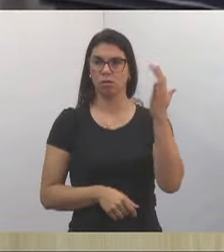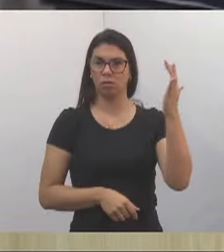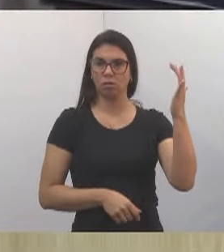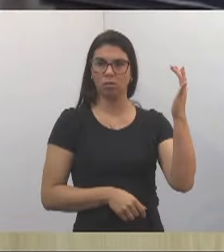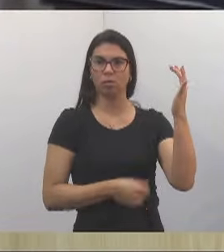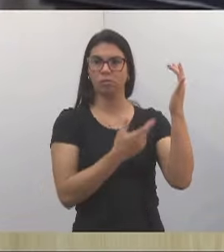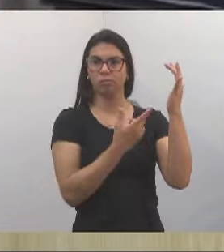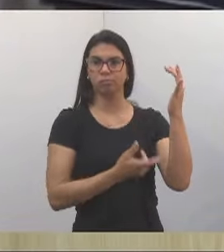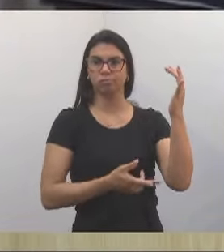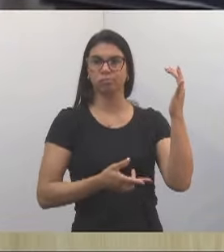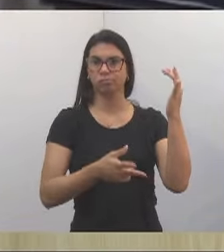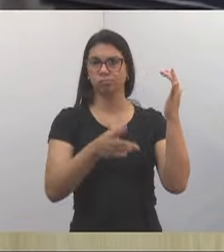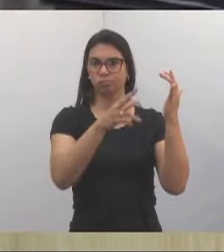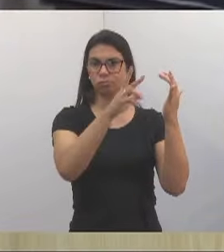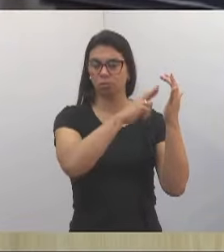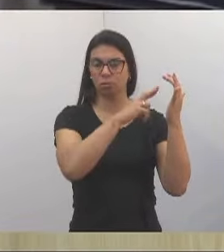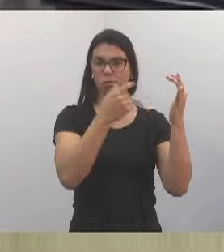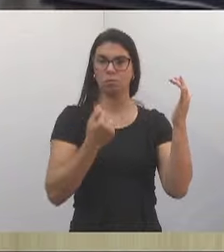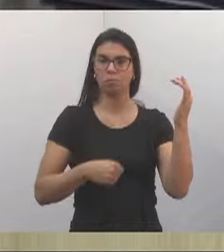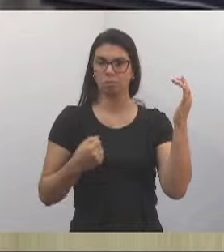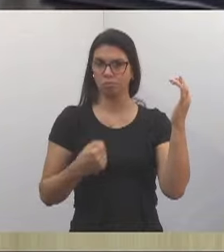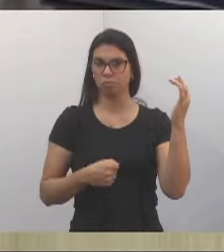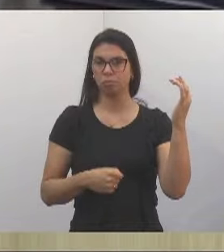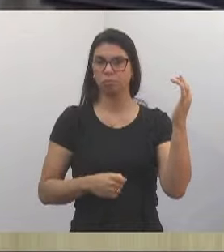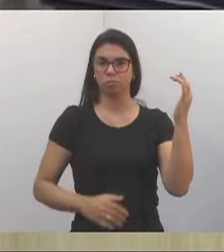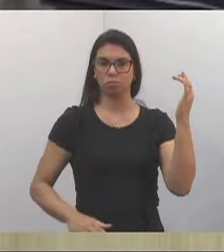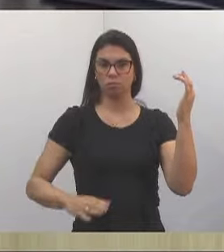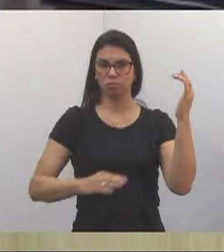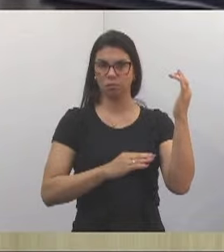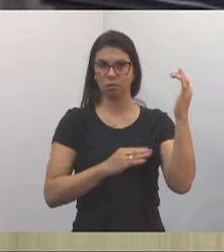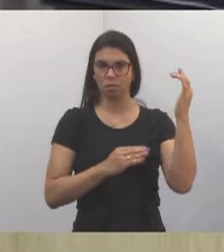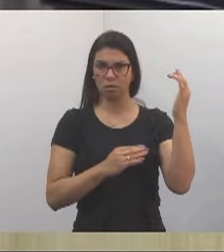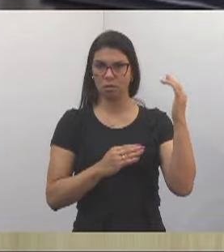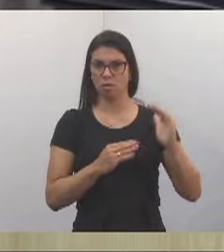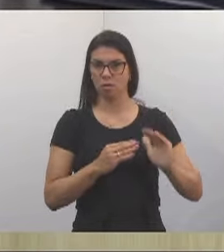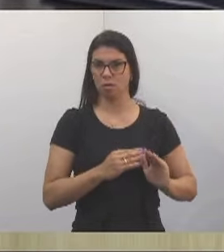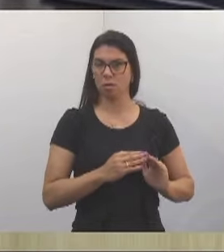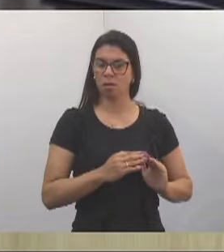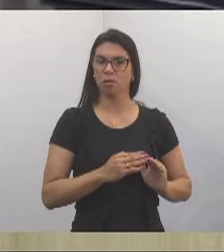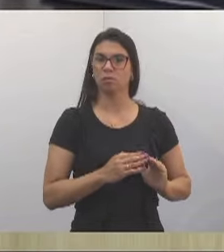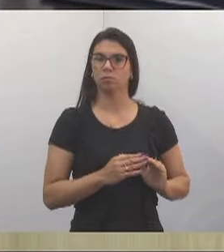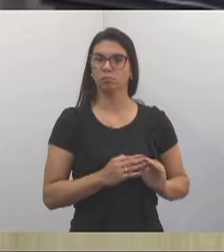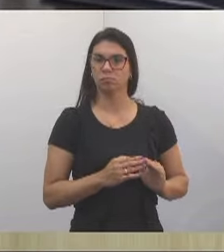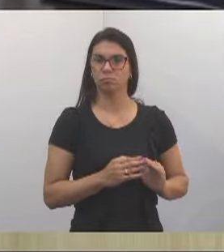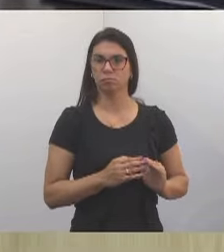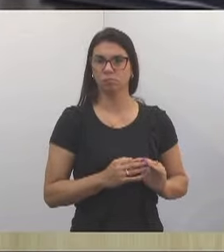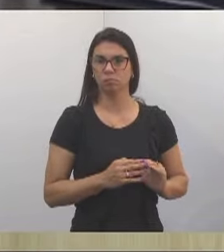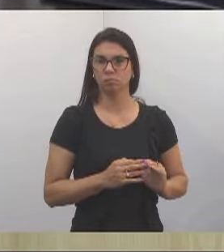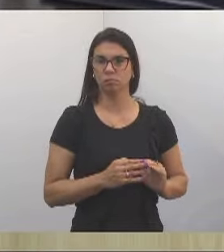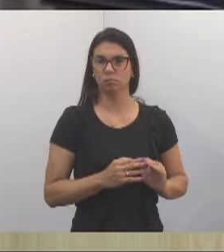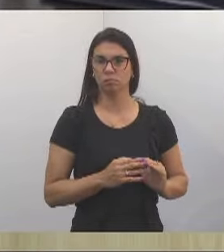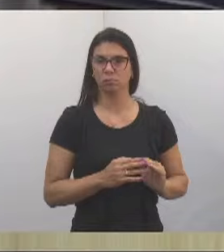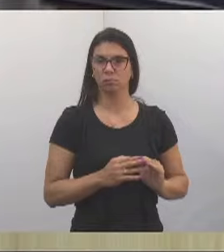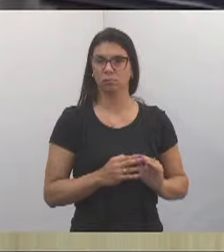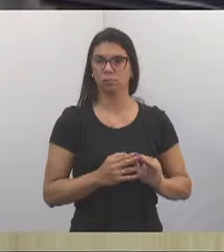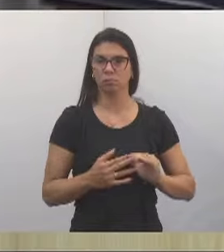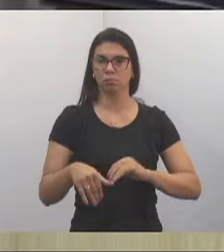com galho já em cima do espaço da casa e também em cima de boa parte da